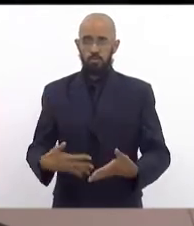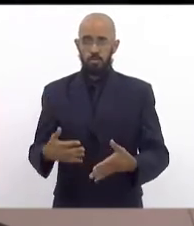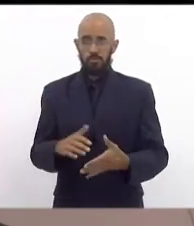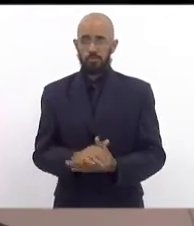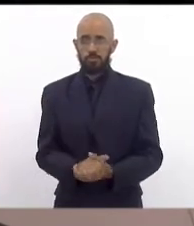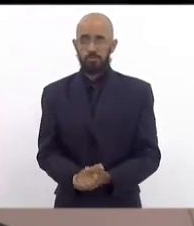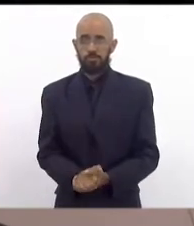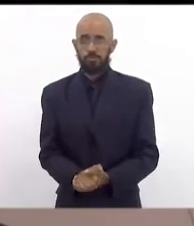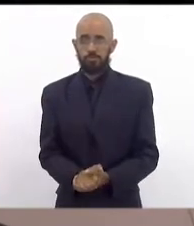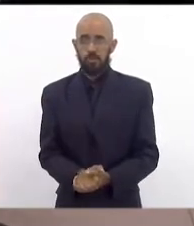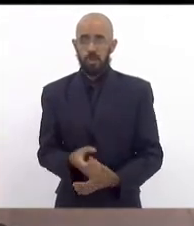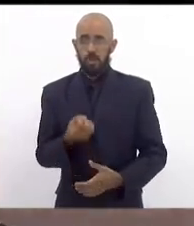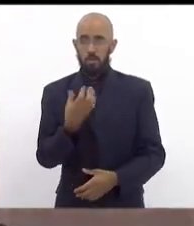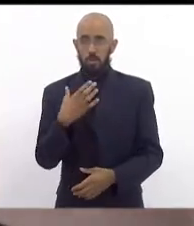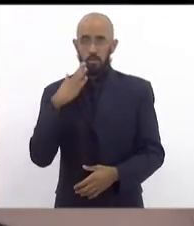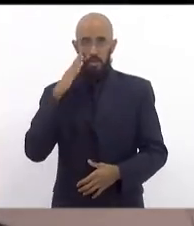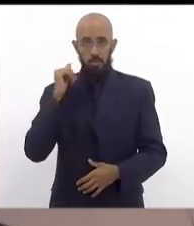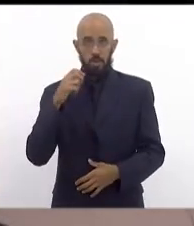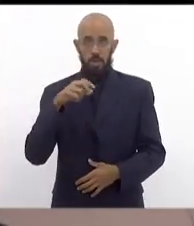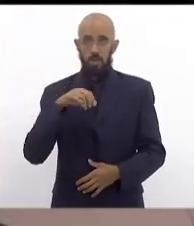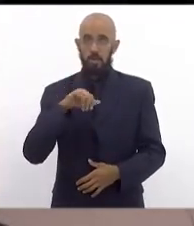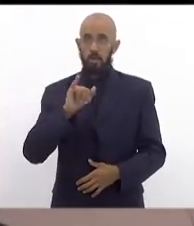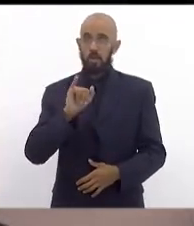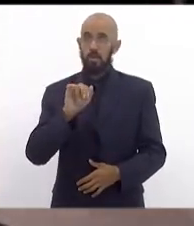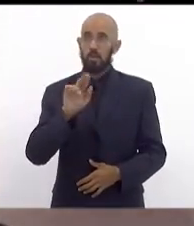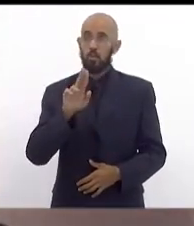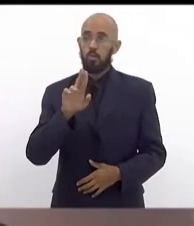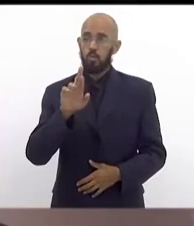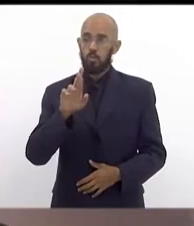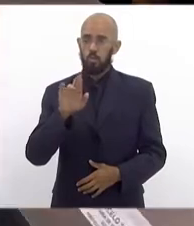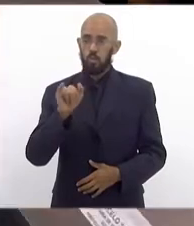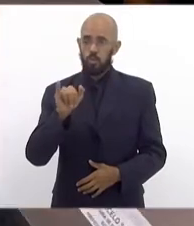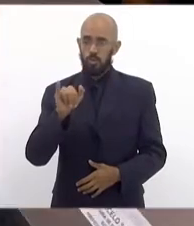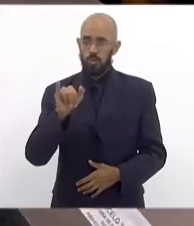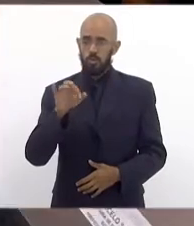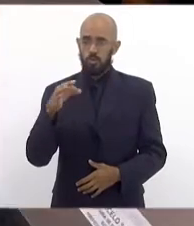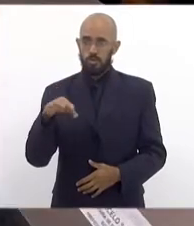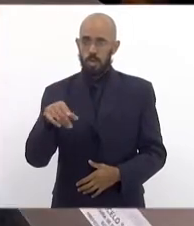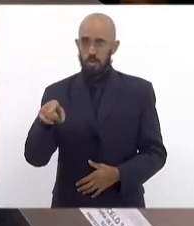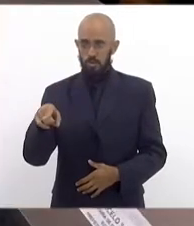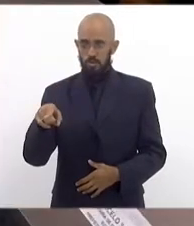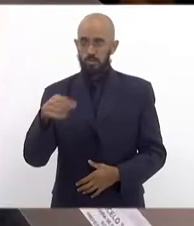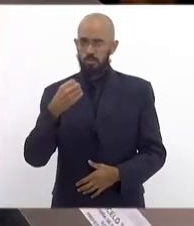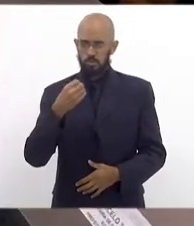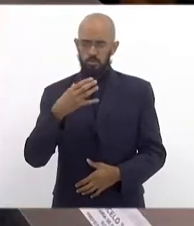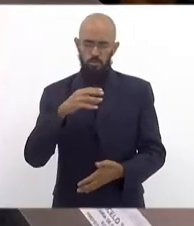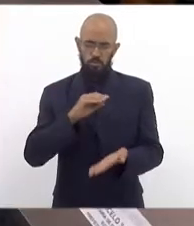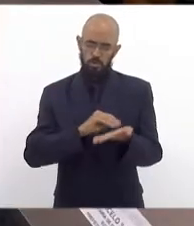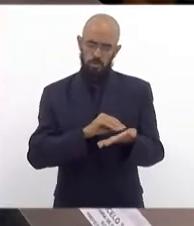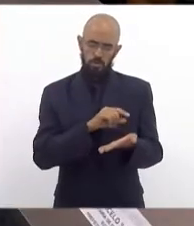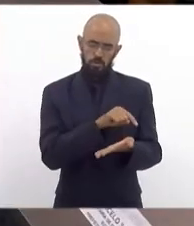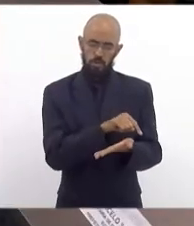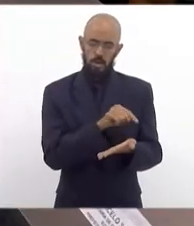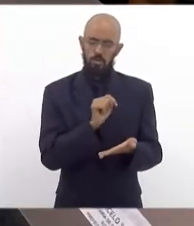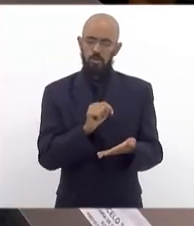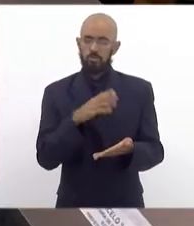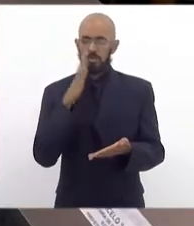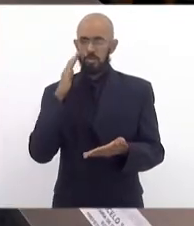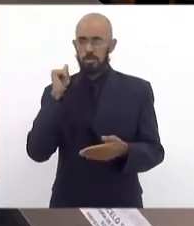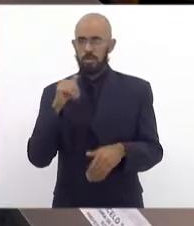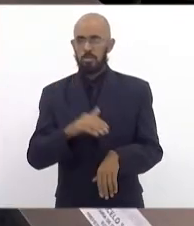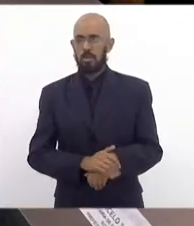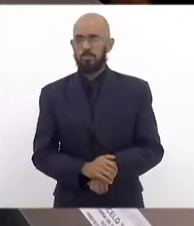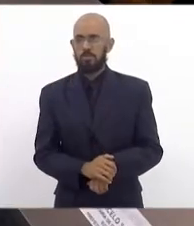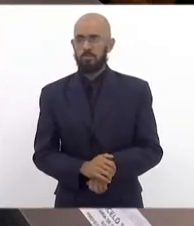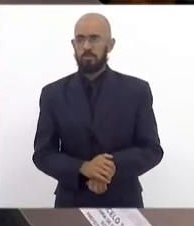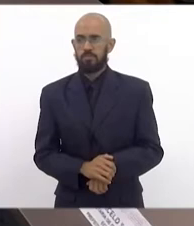mesmo tempo até o Yuri né já vai ser foi entregue a